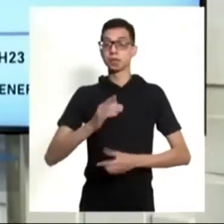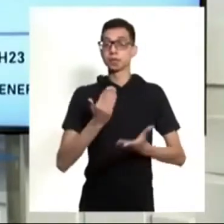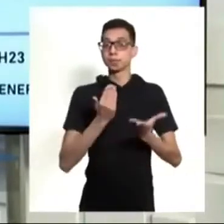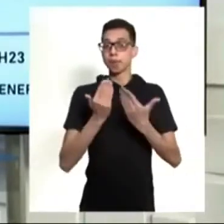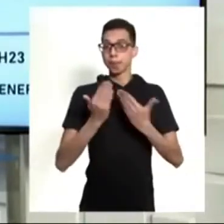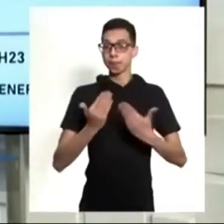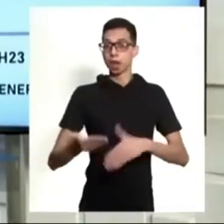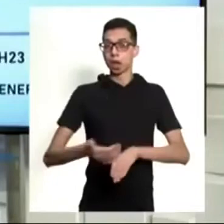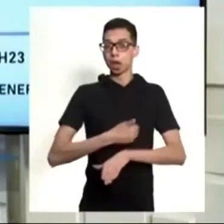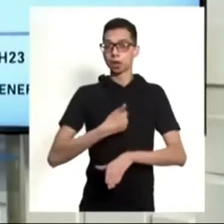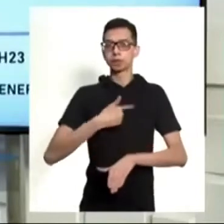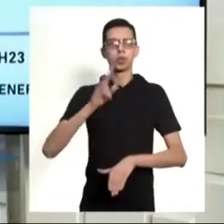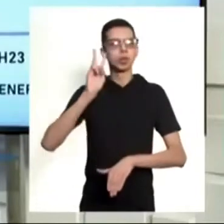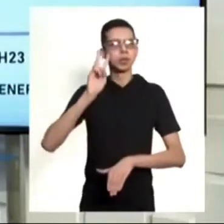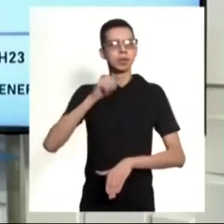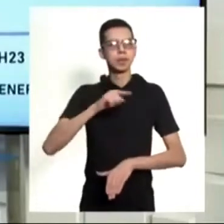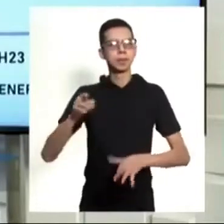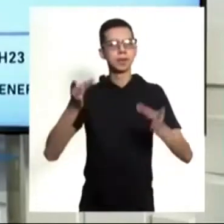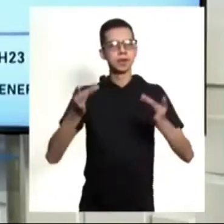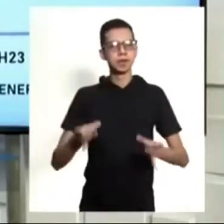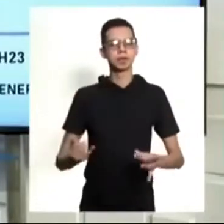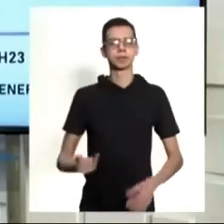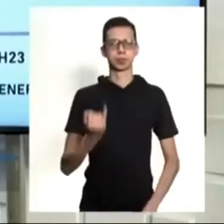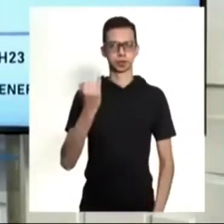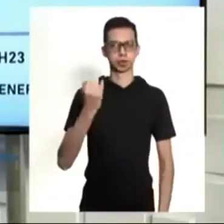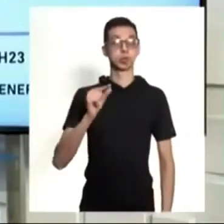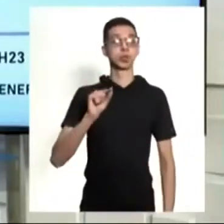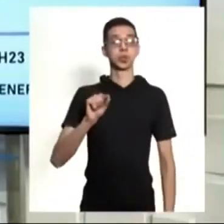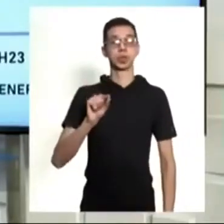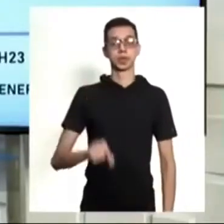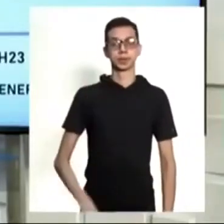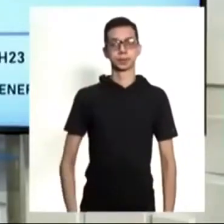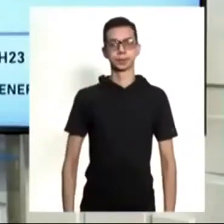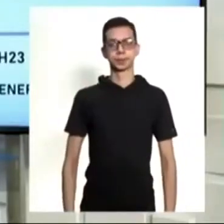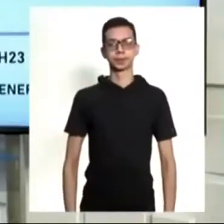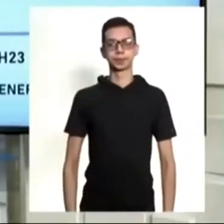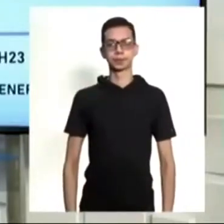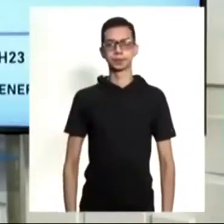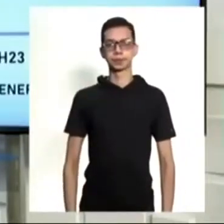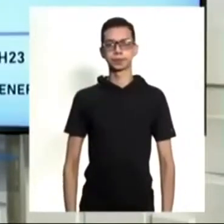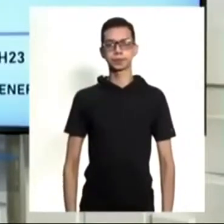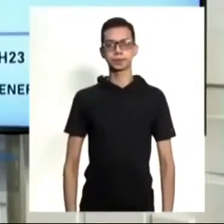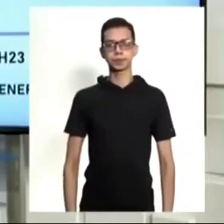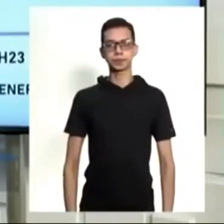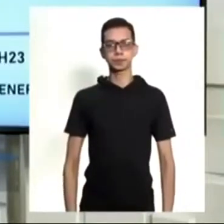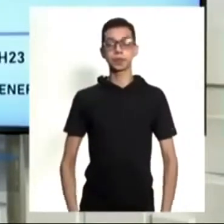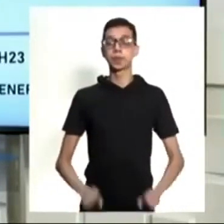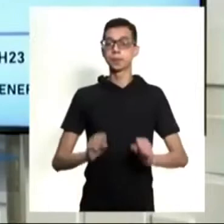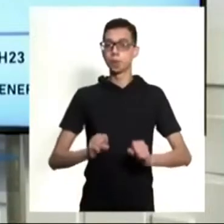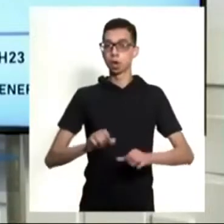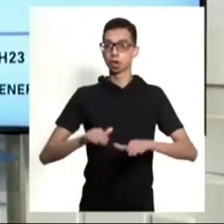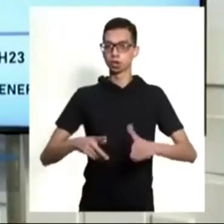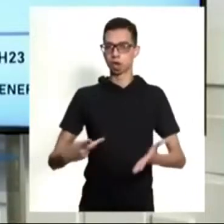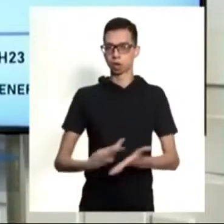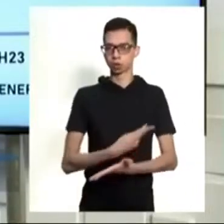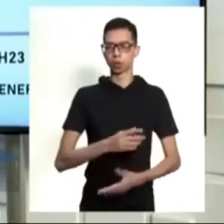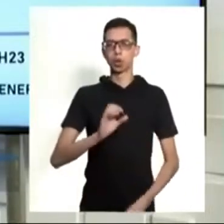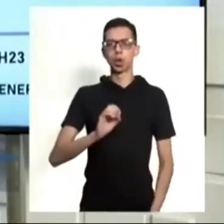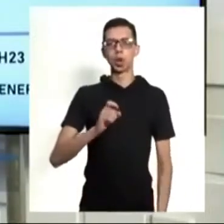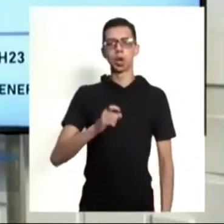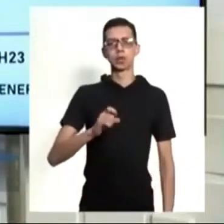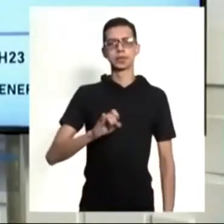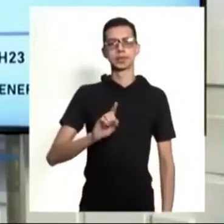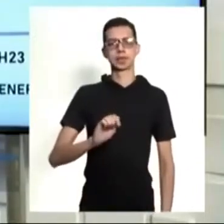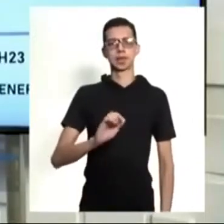quero recordar um detalhe importantíssimo, que é o seguinte. Os elementos eles podem sofrer oxidação ou podem